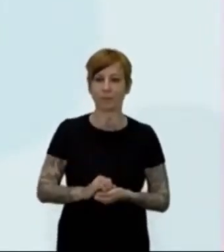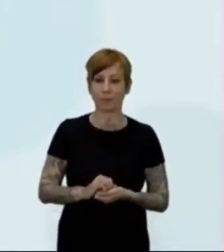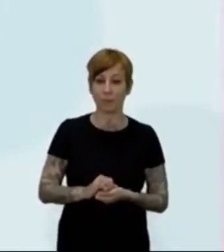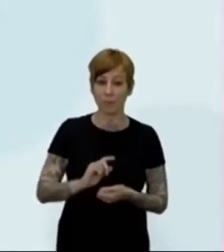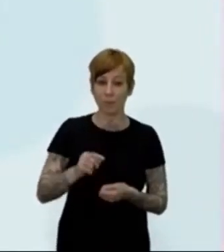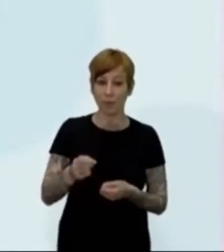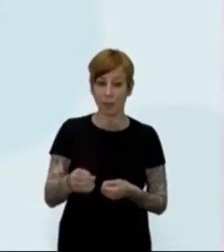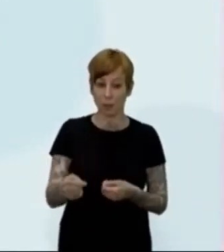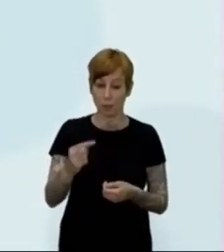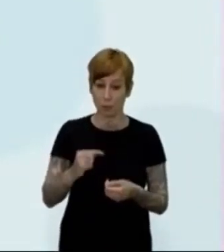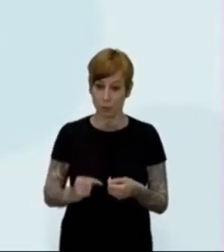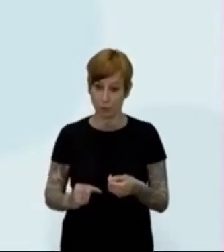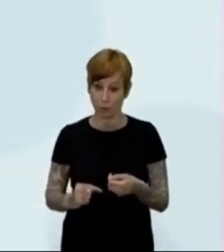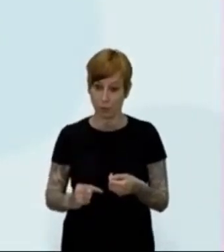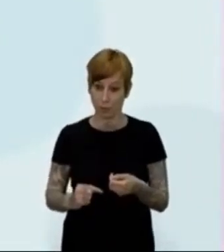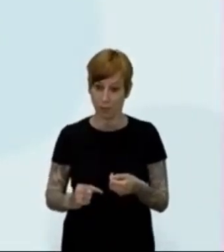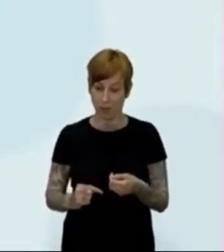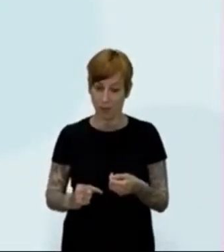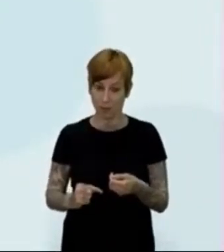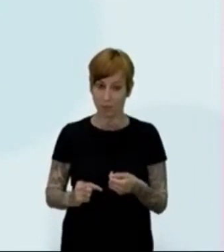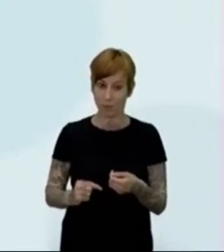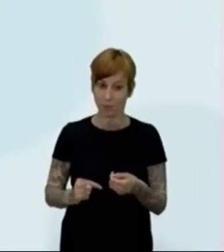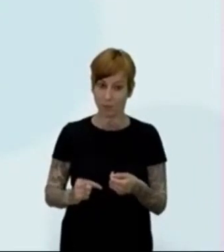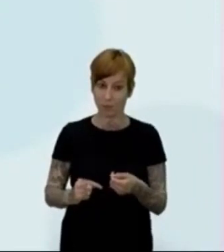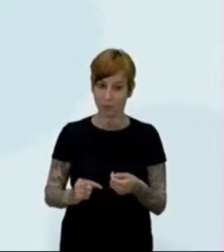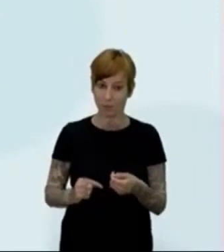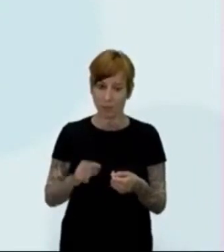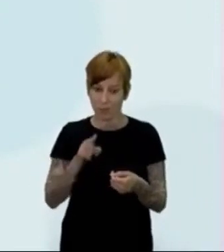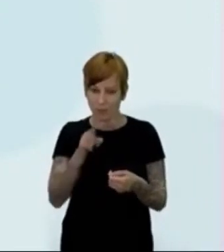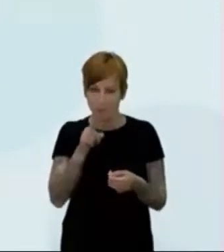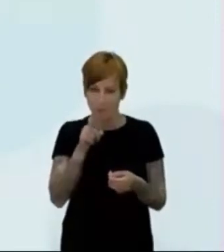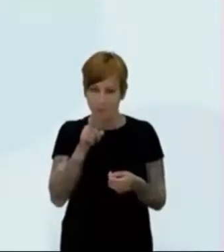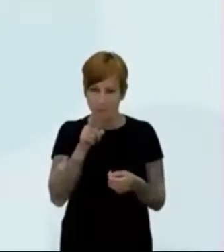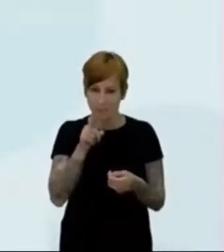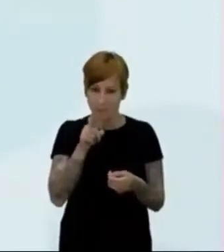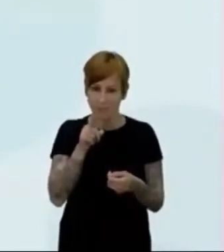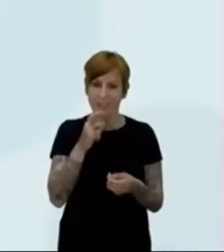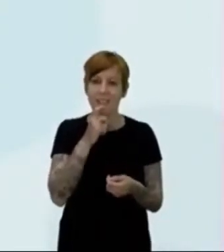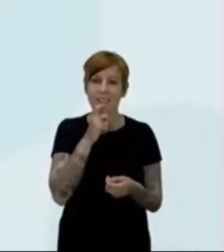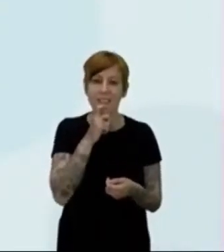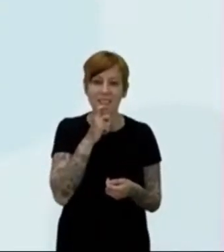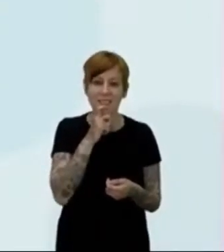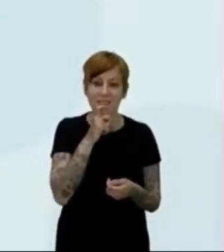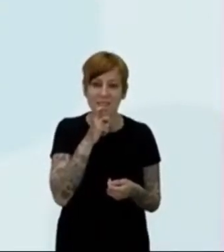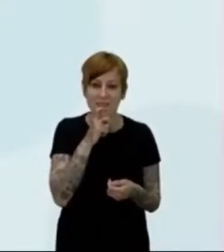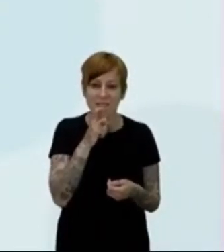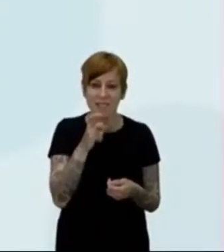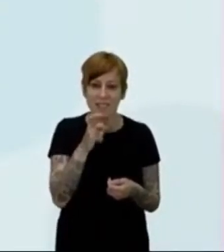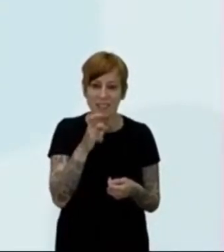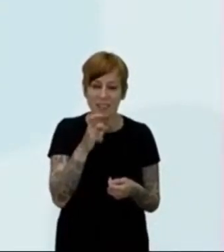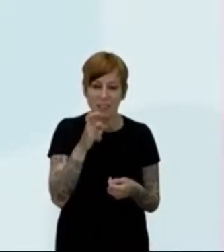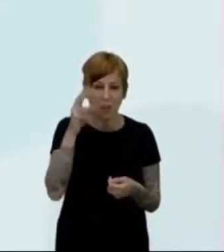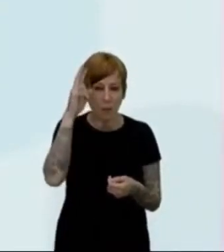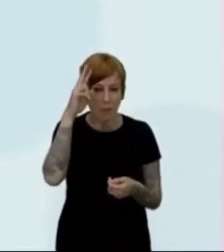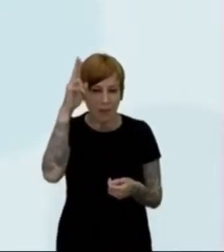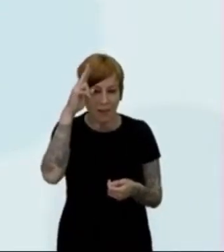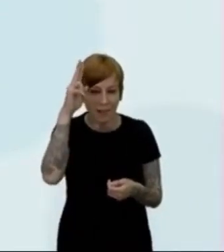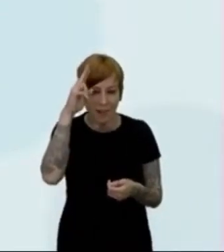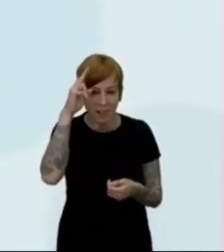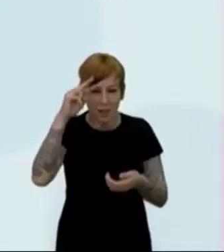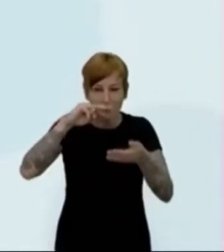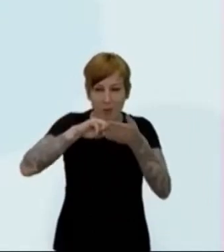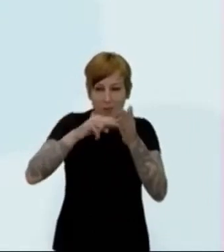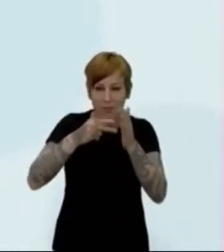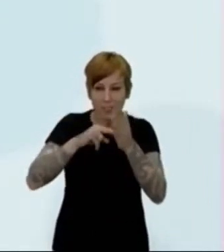de baixo. Aí vai pegar o de baixo lá do outro lado. E aí, tá vendo essa setinha verde que eu anotei aqui do lado esquerdo e do lado direito? É para você lembrar o sentido. Se você